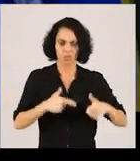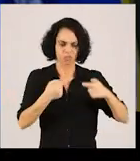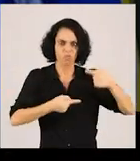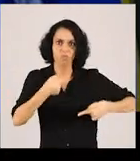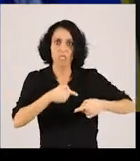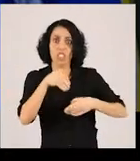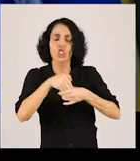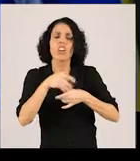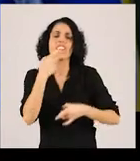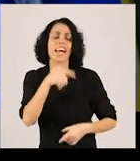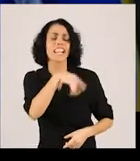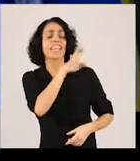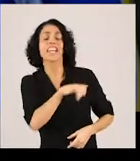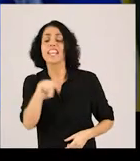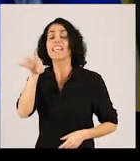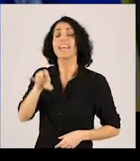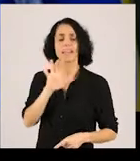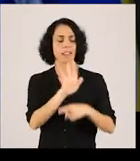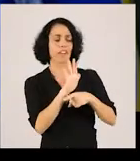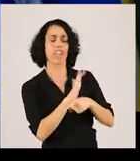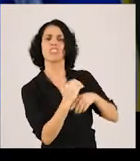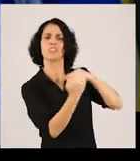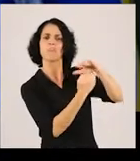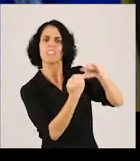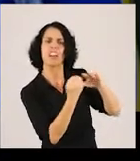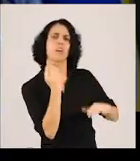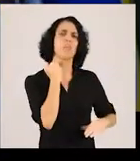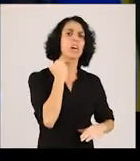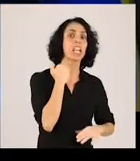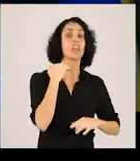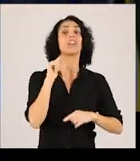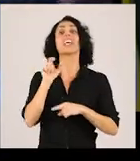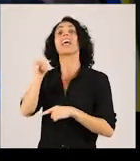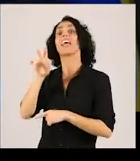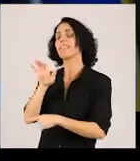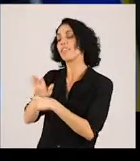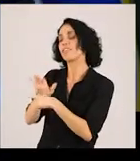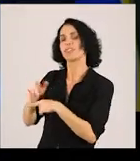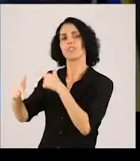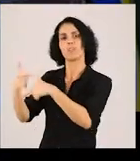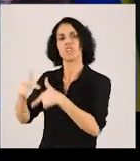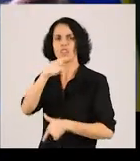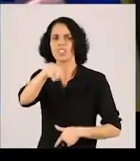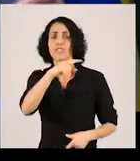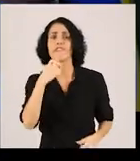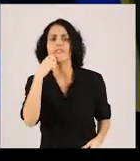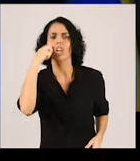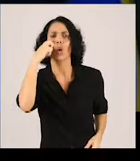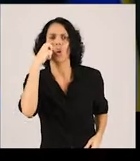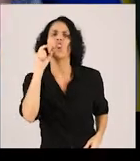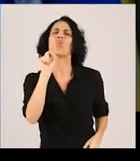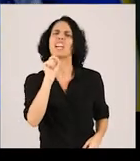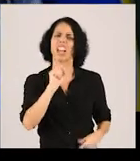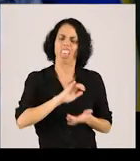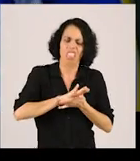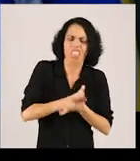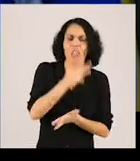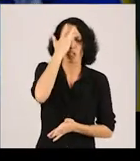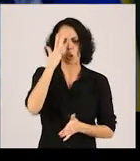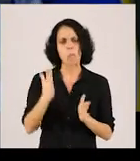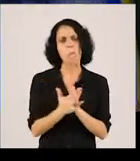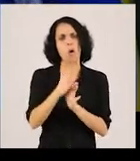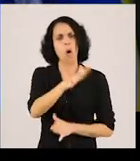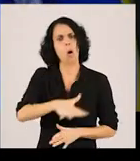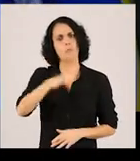é quem. Quem defende banqueiro, empresário, quem defende trabalhador. Vocês deviam ter vergonha por tudo isso que estão fazendo no país com o povo mais pobre desse